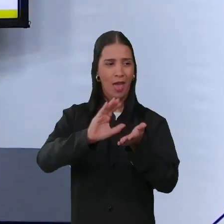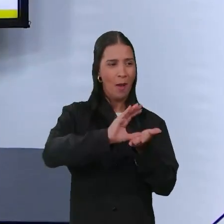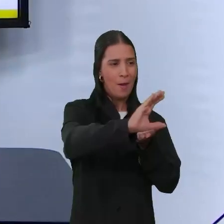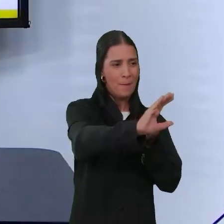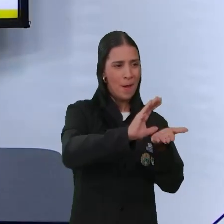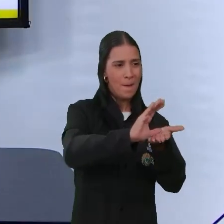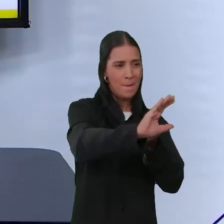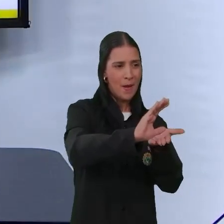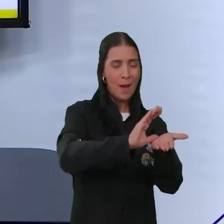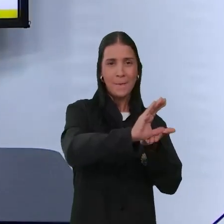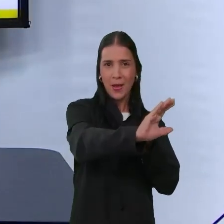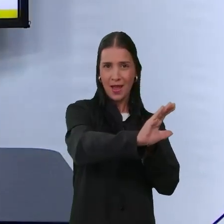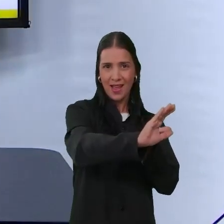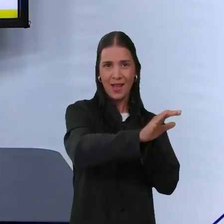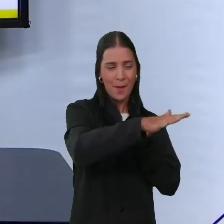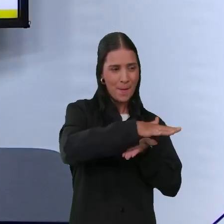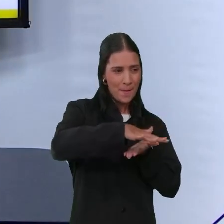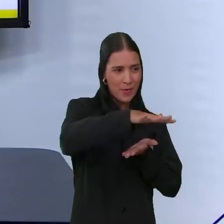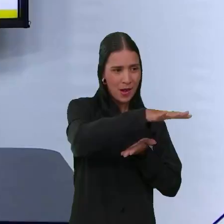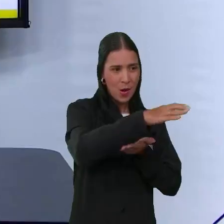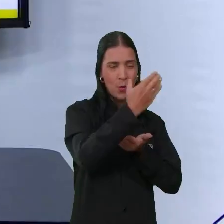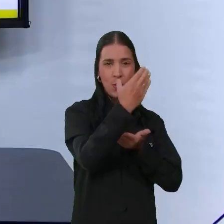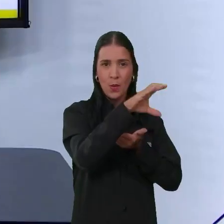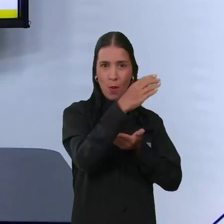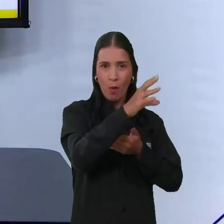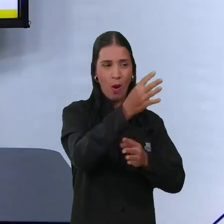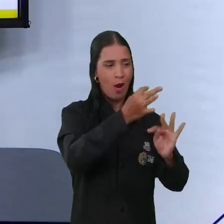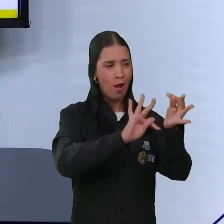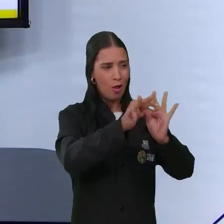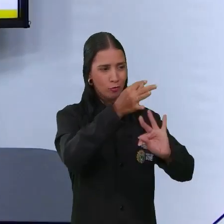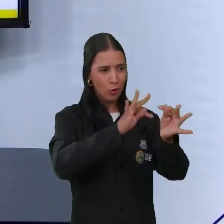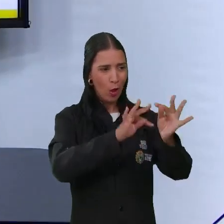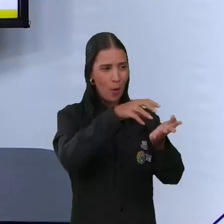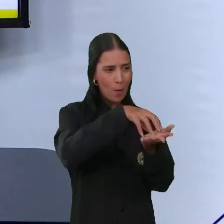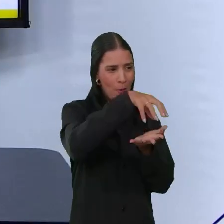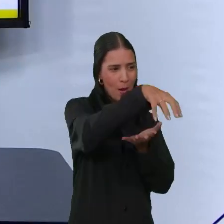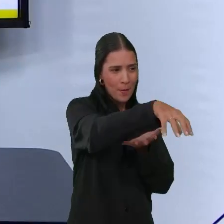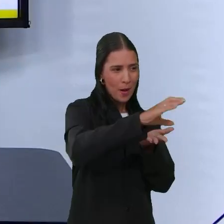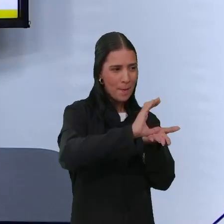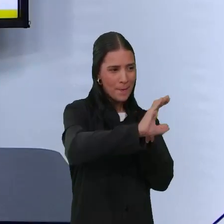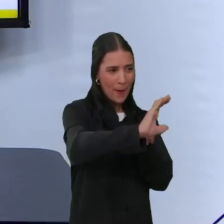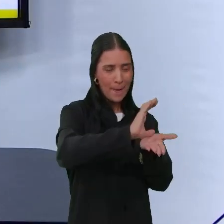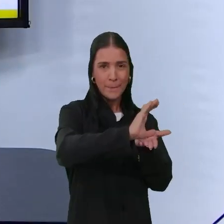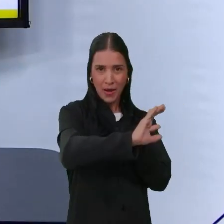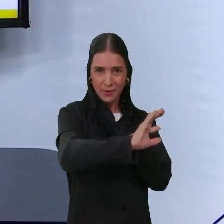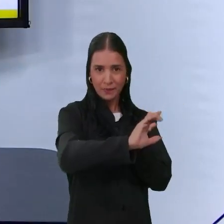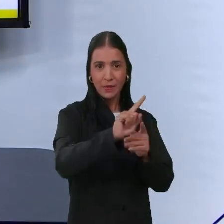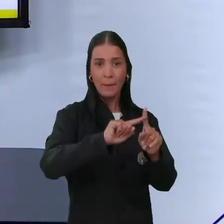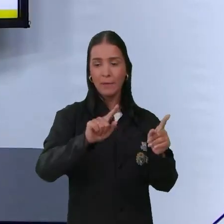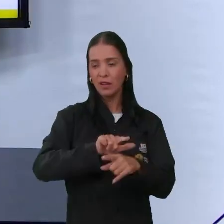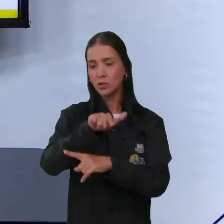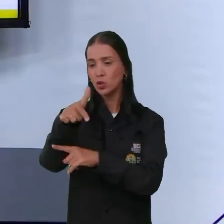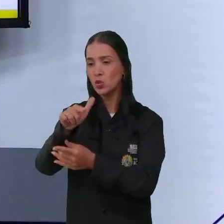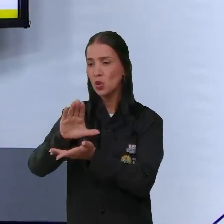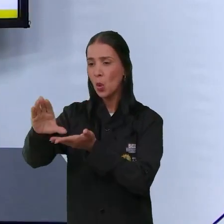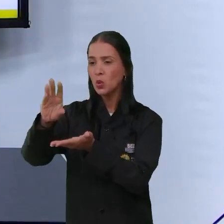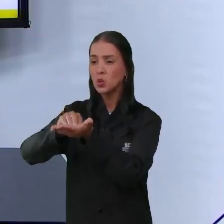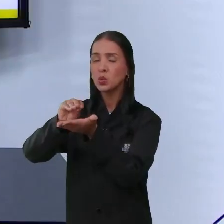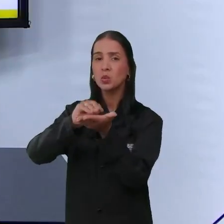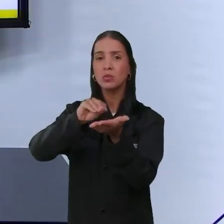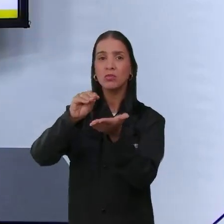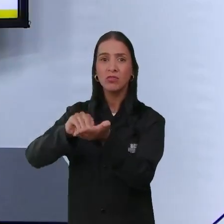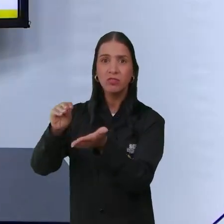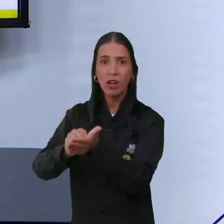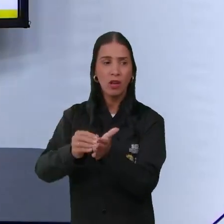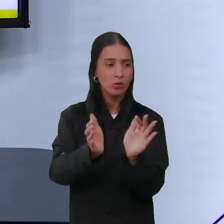recursos e aparato científico e tecnológico para um setor da vida e para outro não. Para um grupo de